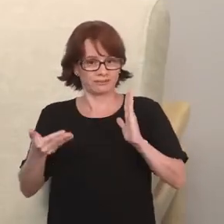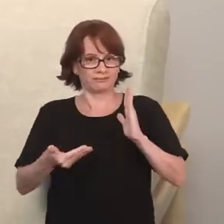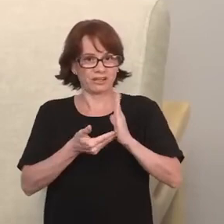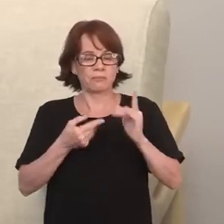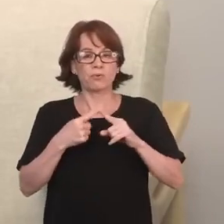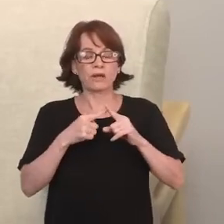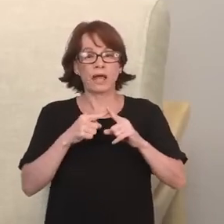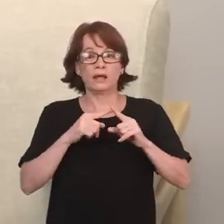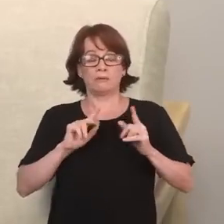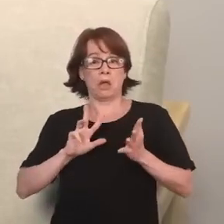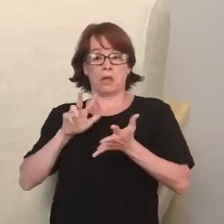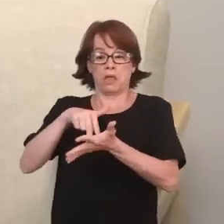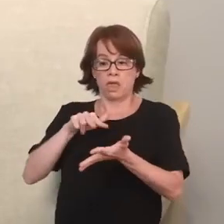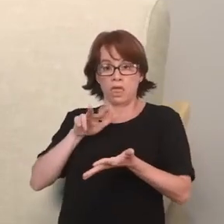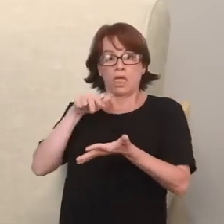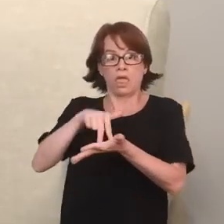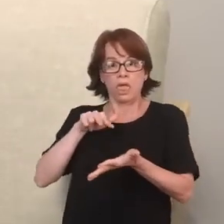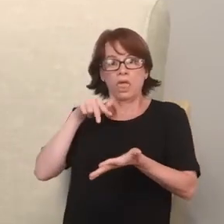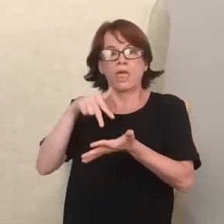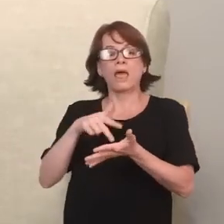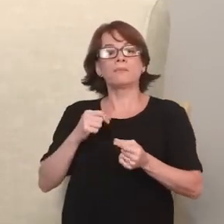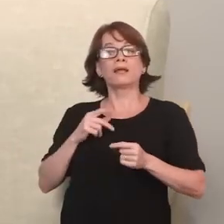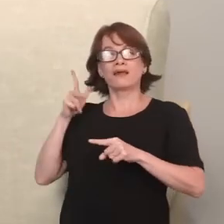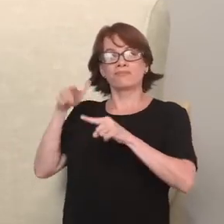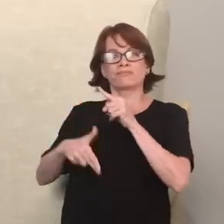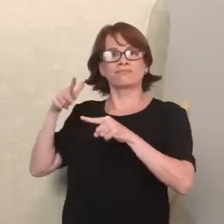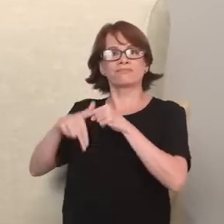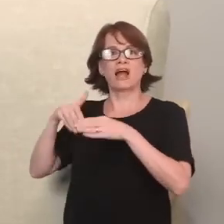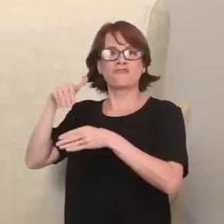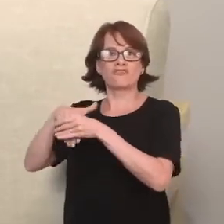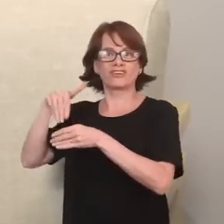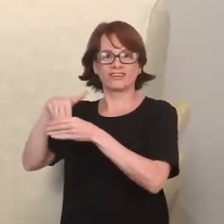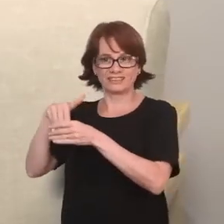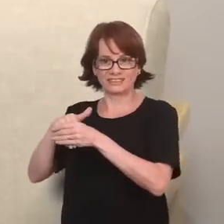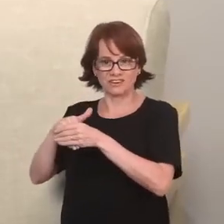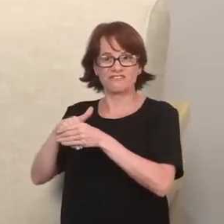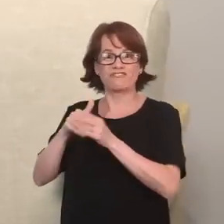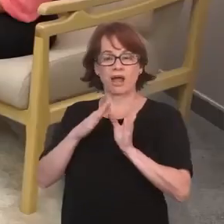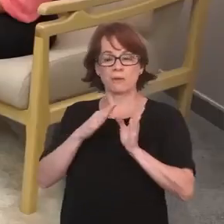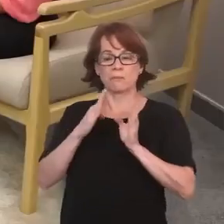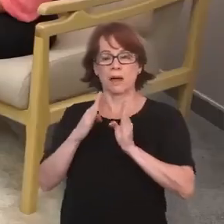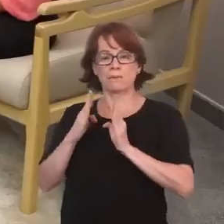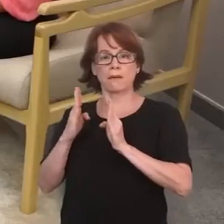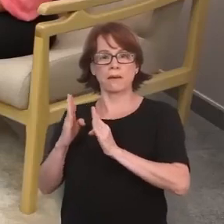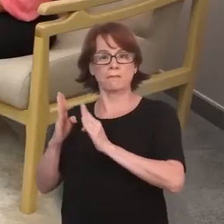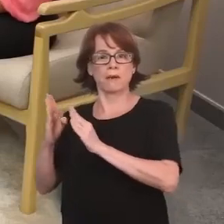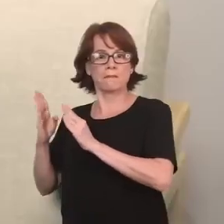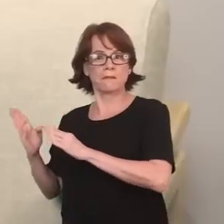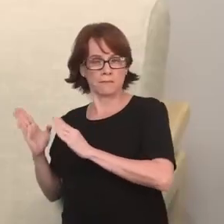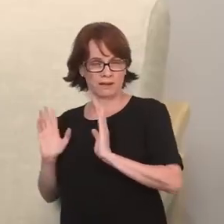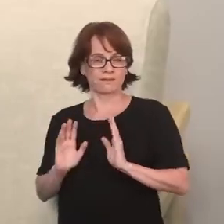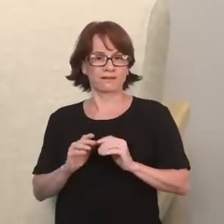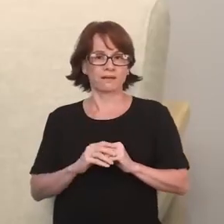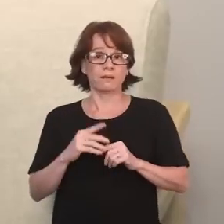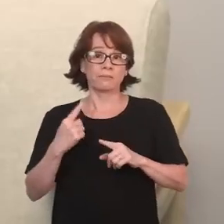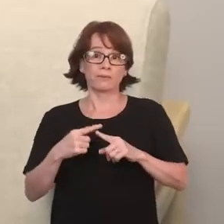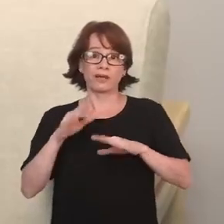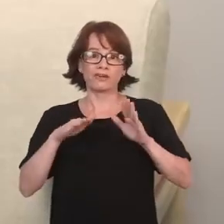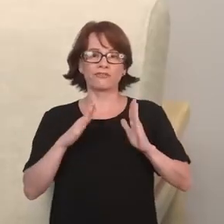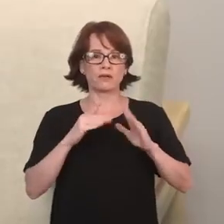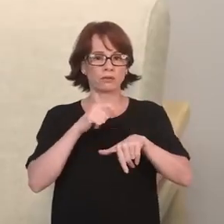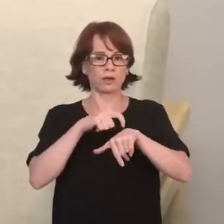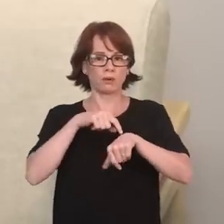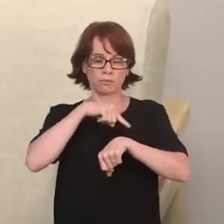obstruir votação. Então toda hora você pede a palavra, usa tempo de líder, porque eles queriam obstruir. Você gasta o tempo da sessão. E às vezes a sessão